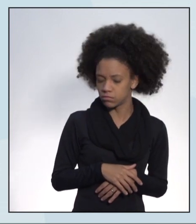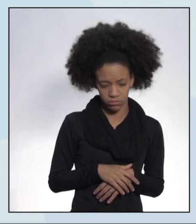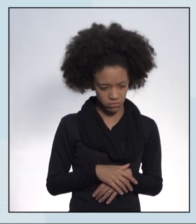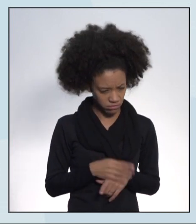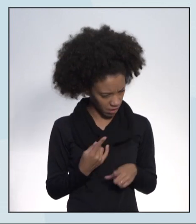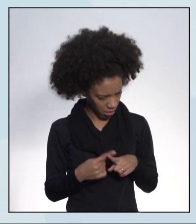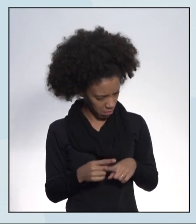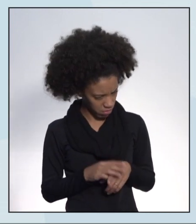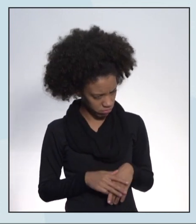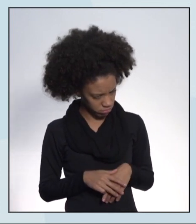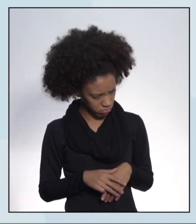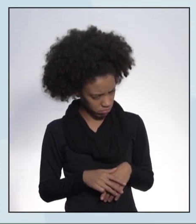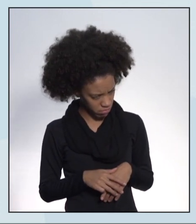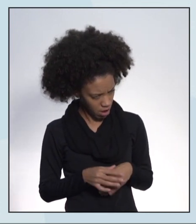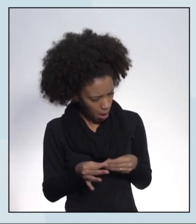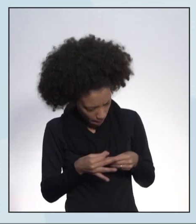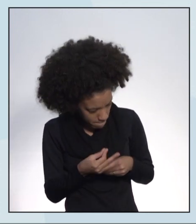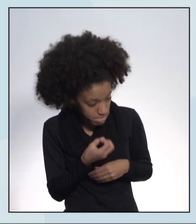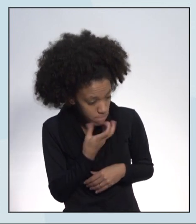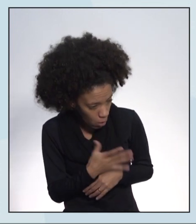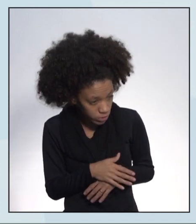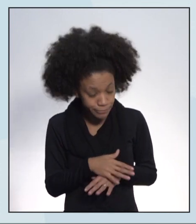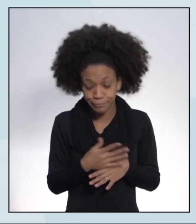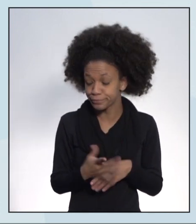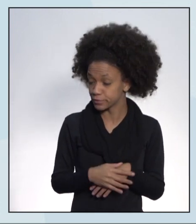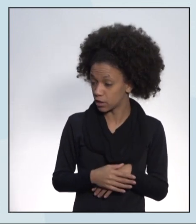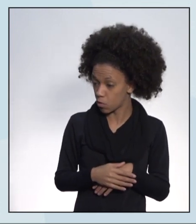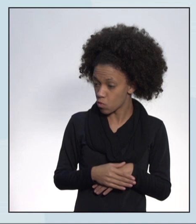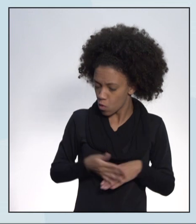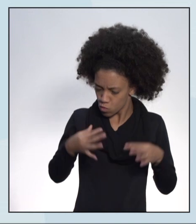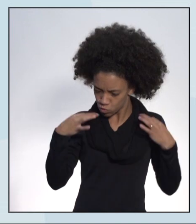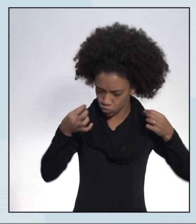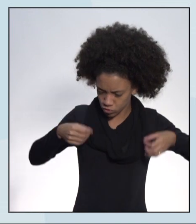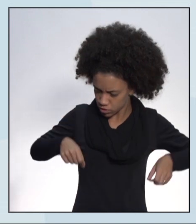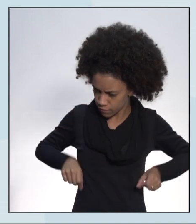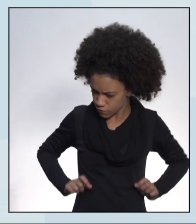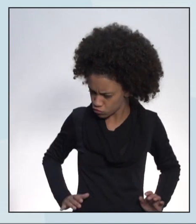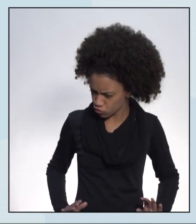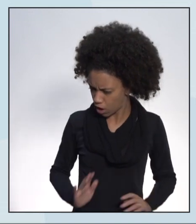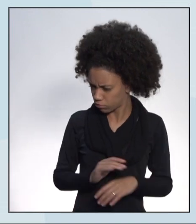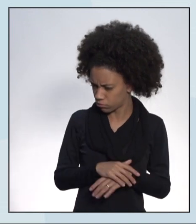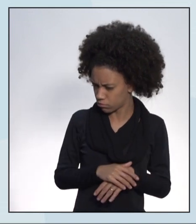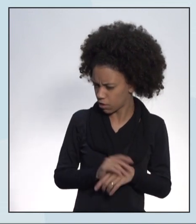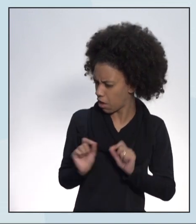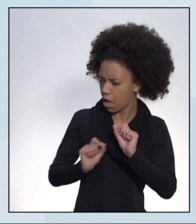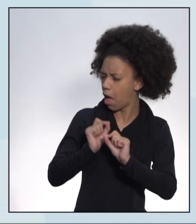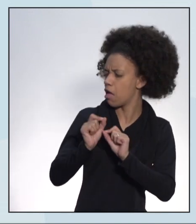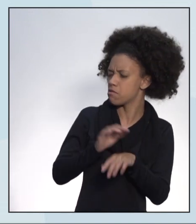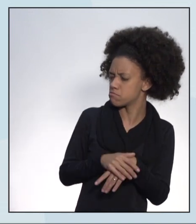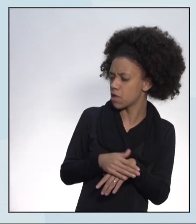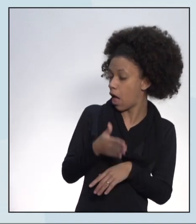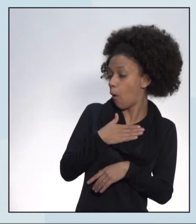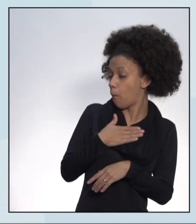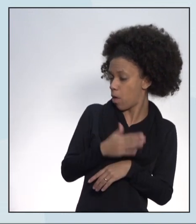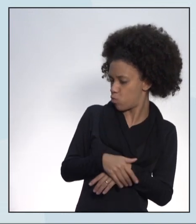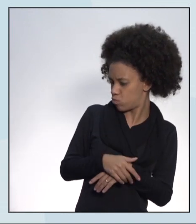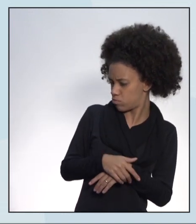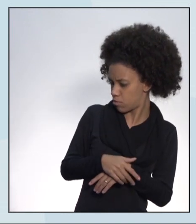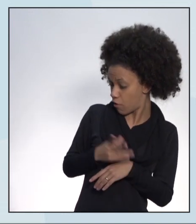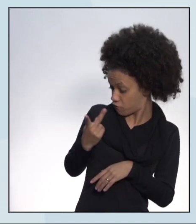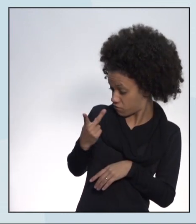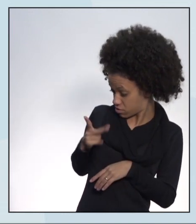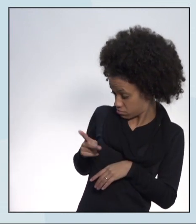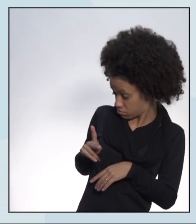picoso. Então, os vestidos e enfeites de nossa ama, quem é os que cose, senão eu? Você